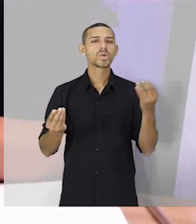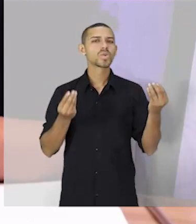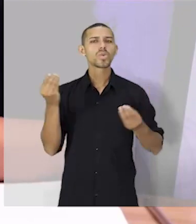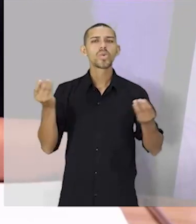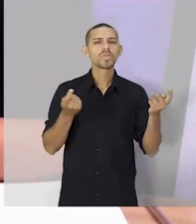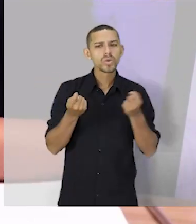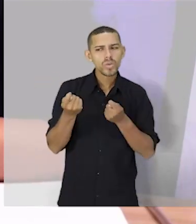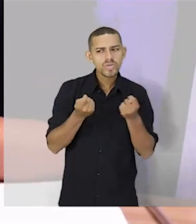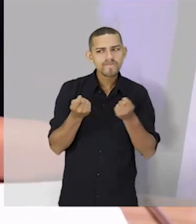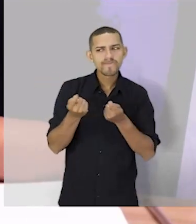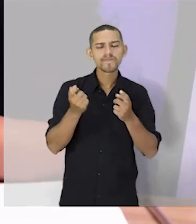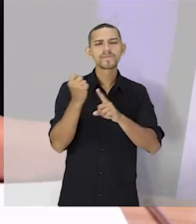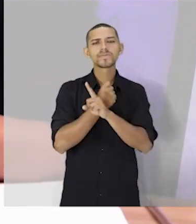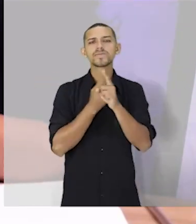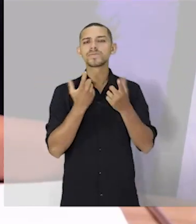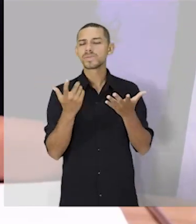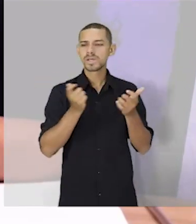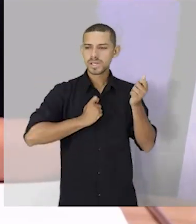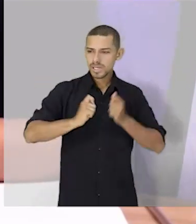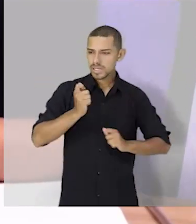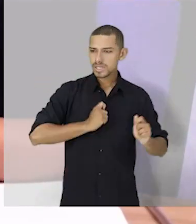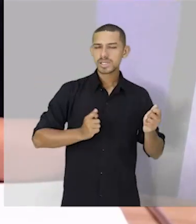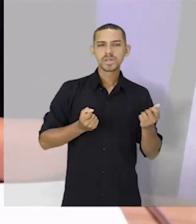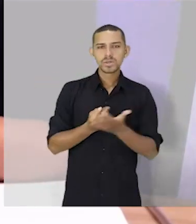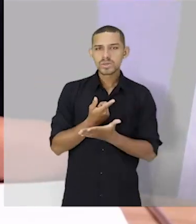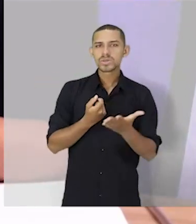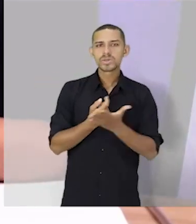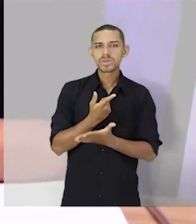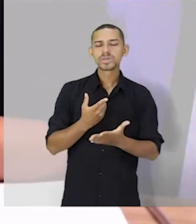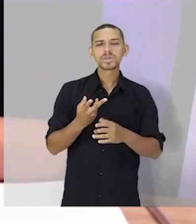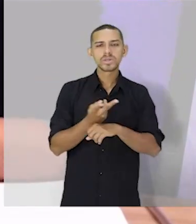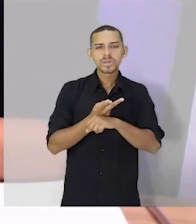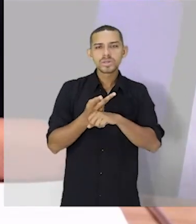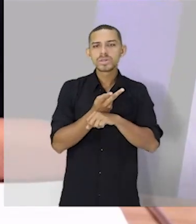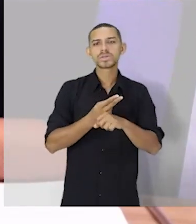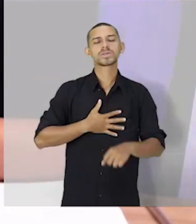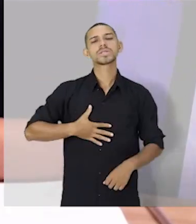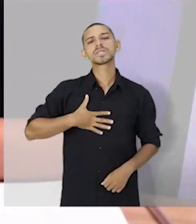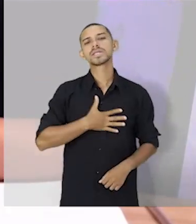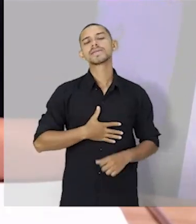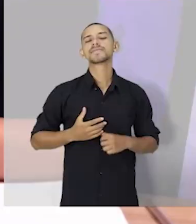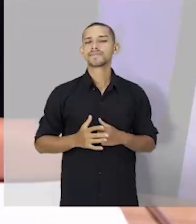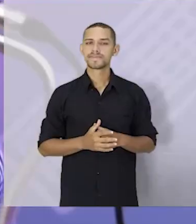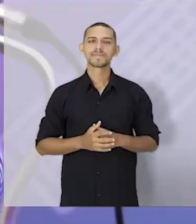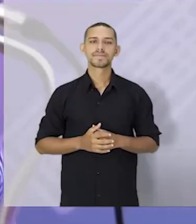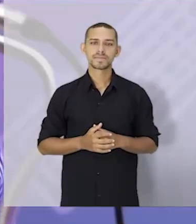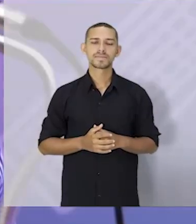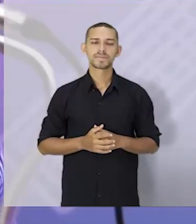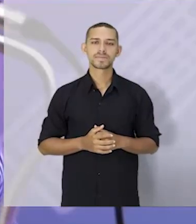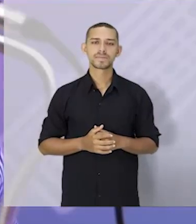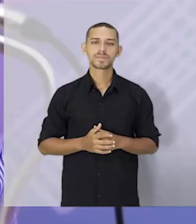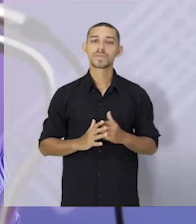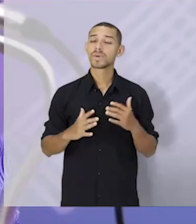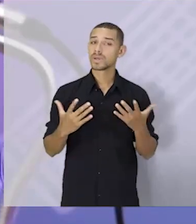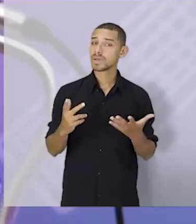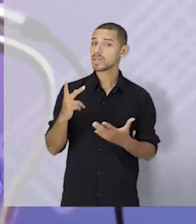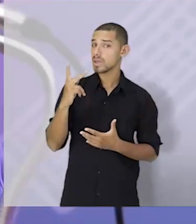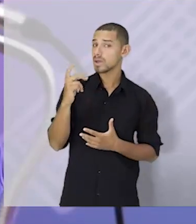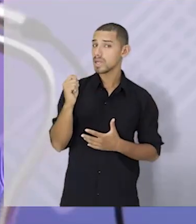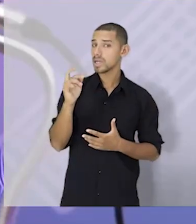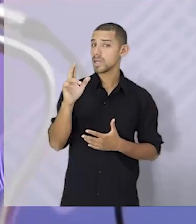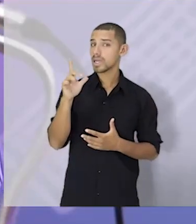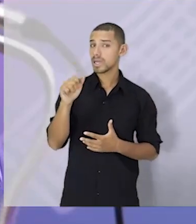a ansiedade, o consumismo na busca de satisfação? Então, Carla, essa questão